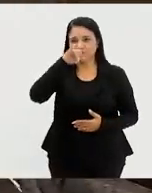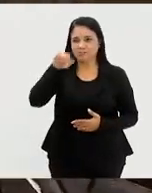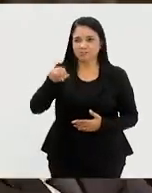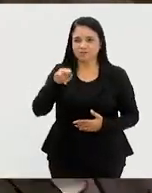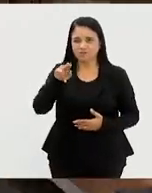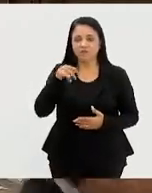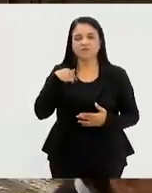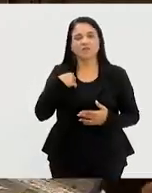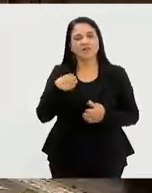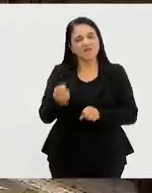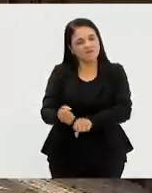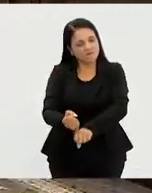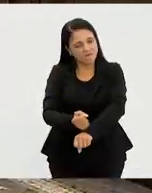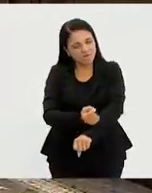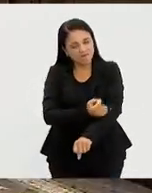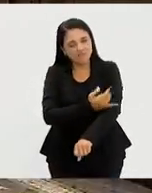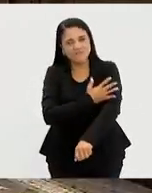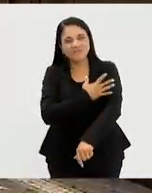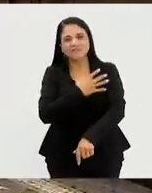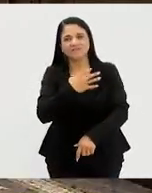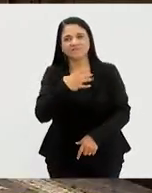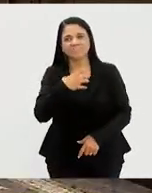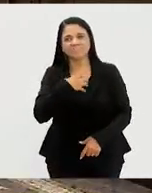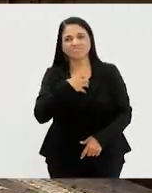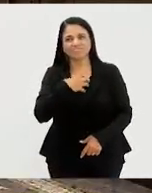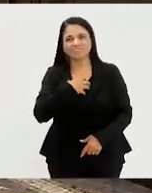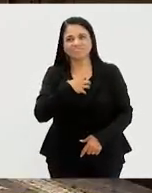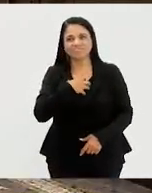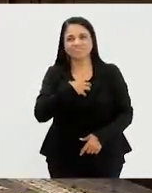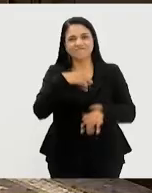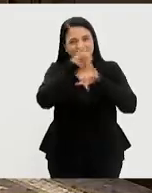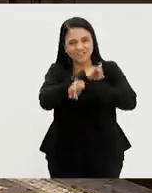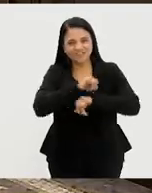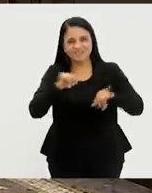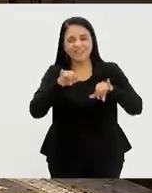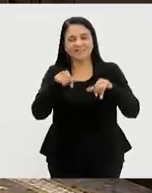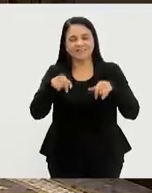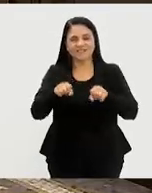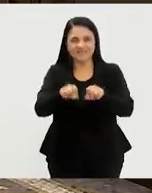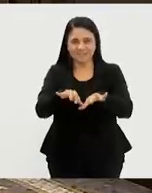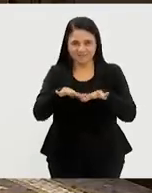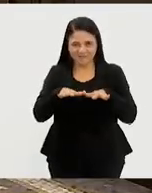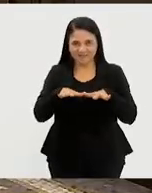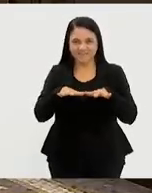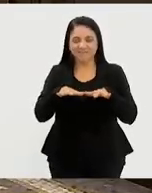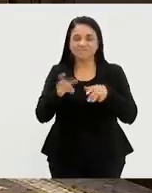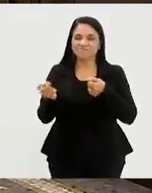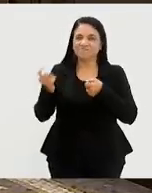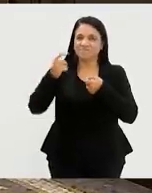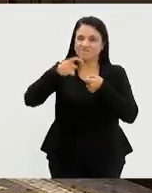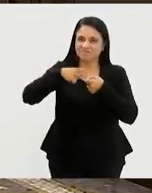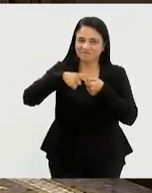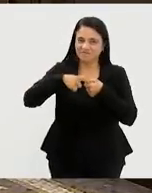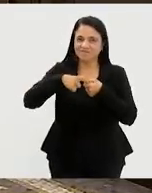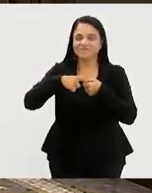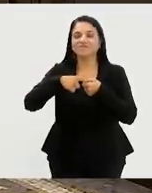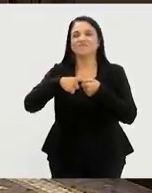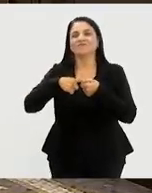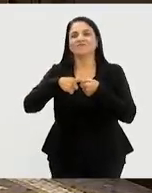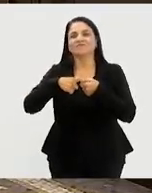emoção que é ter sido anunciada aqui nessa casa Né nesse retorno Também depois de tanta